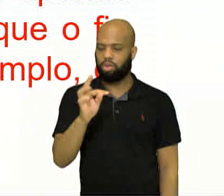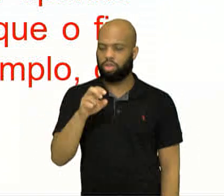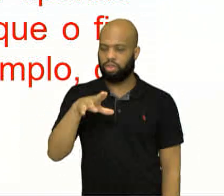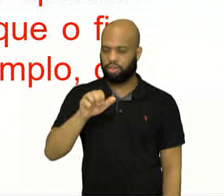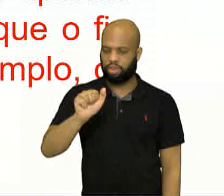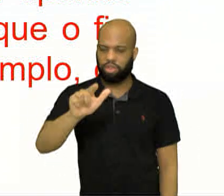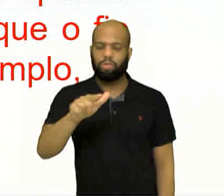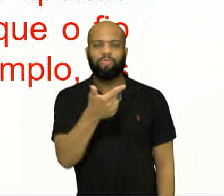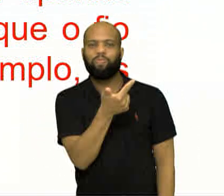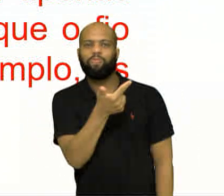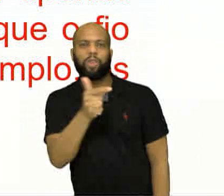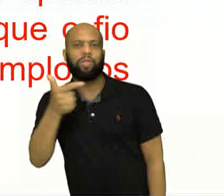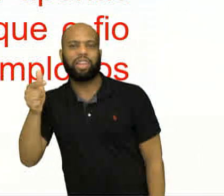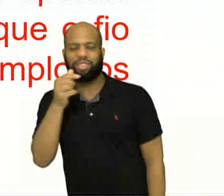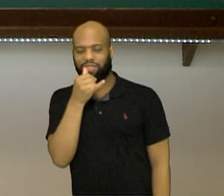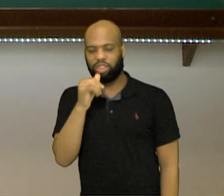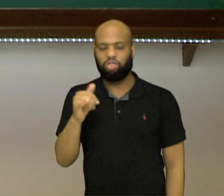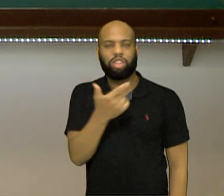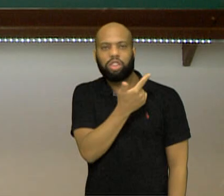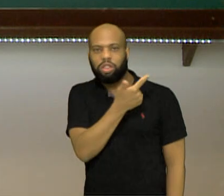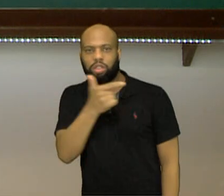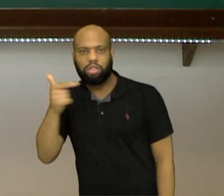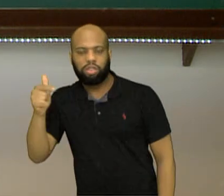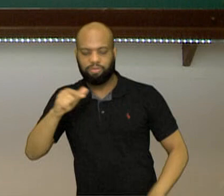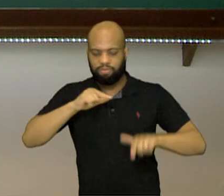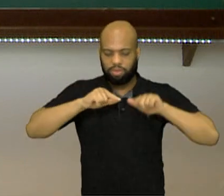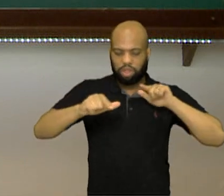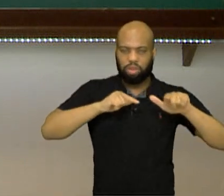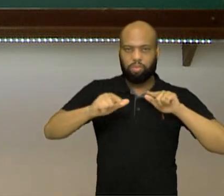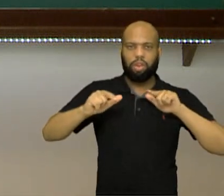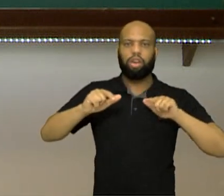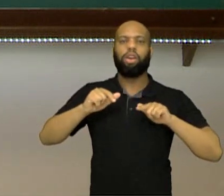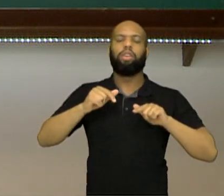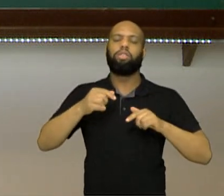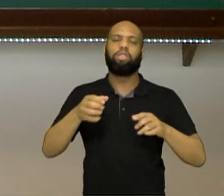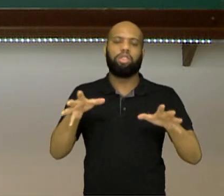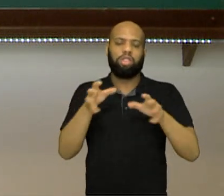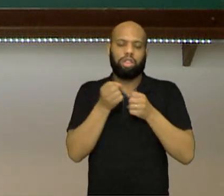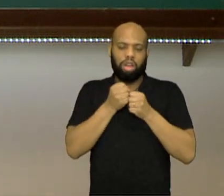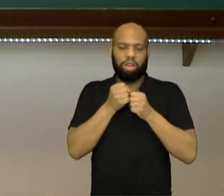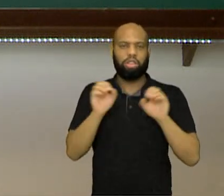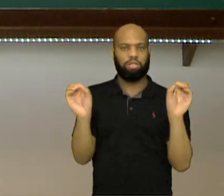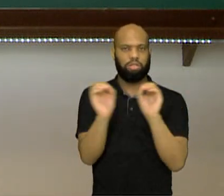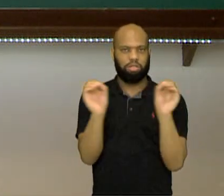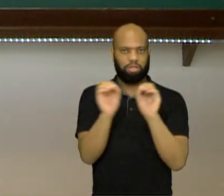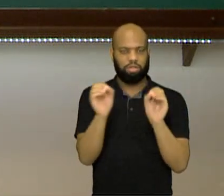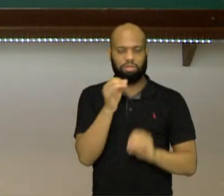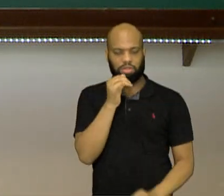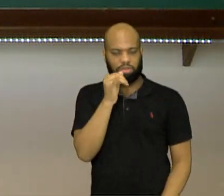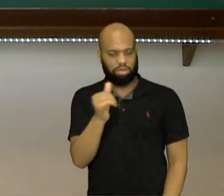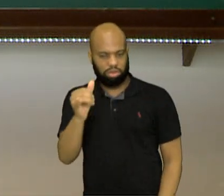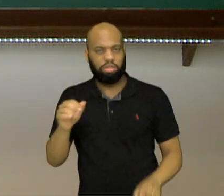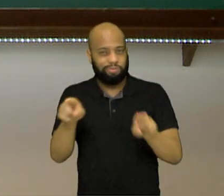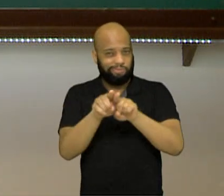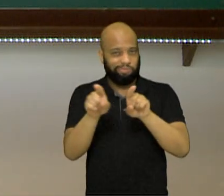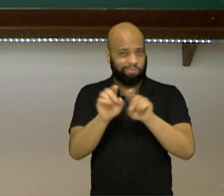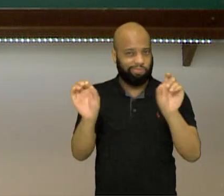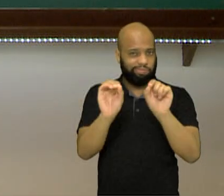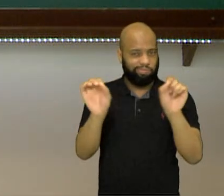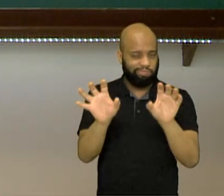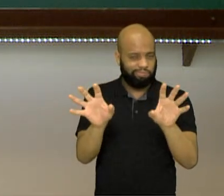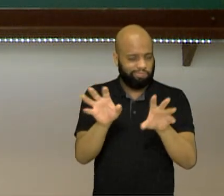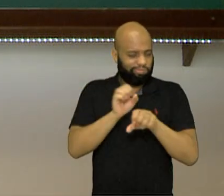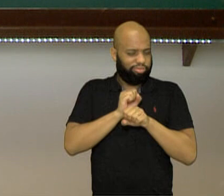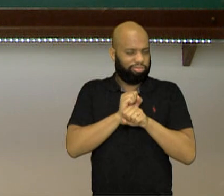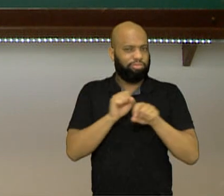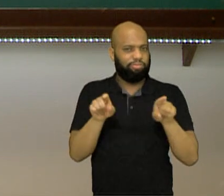há trabalho elétrico sobre o pássaro, então ele não recebe energia e nem acumula energia potencial e